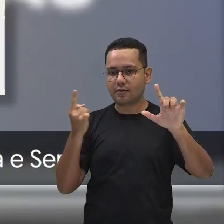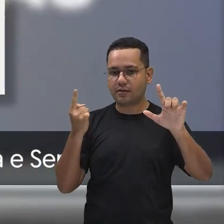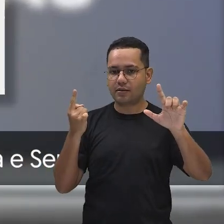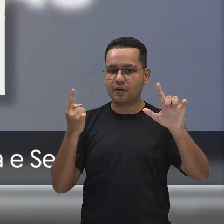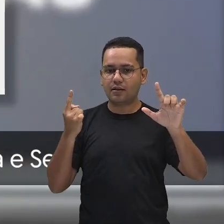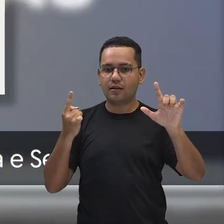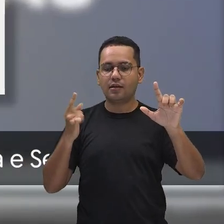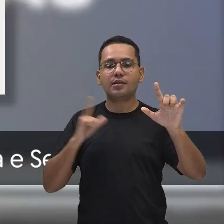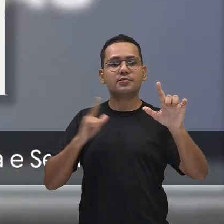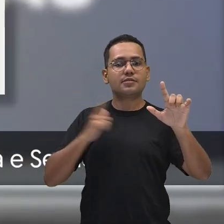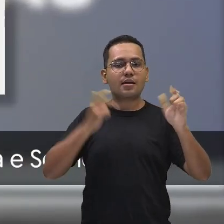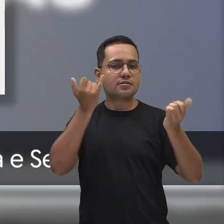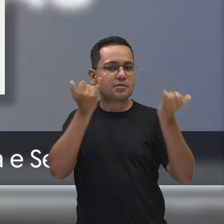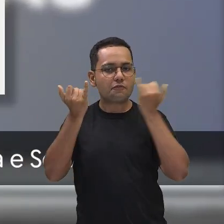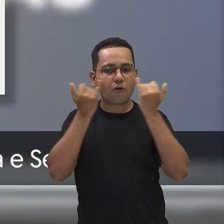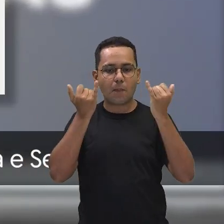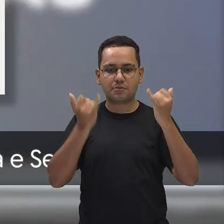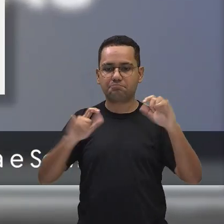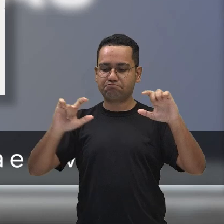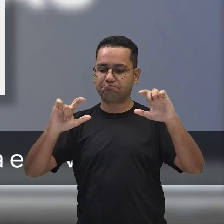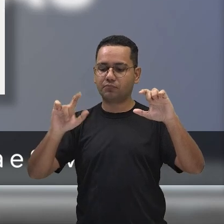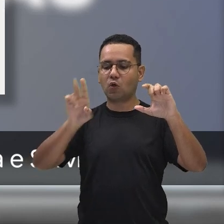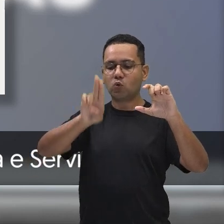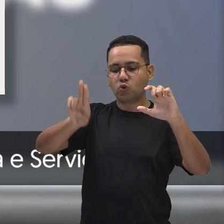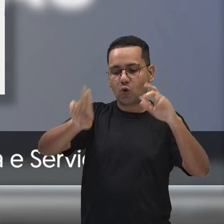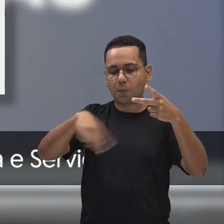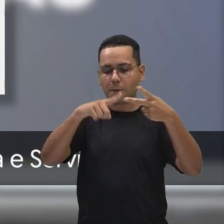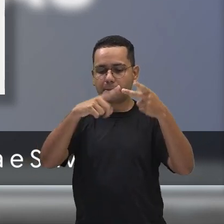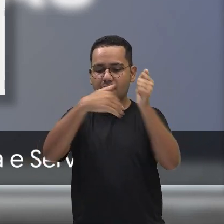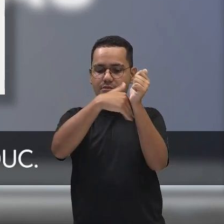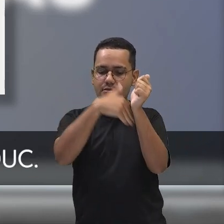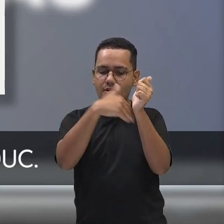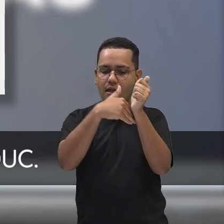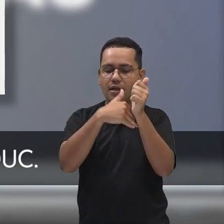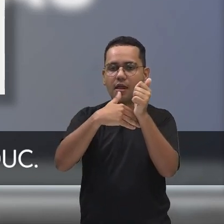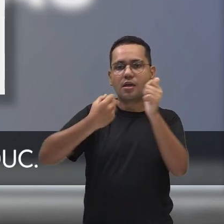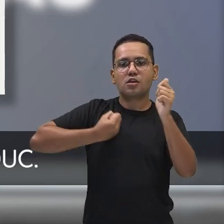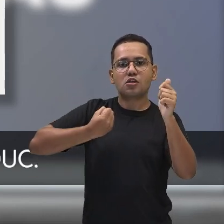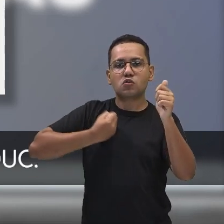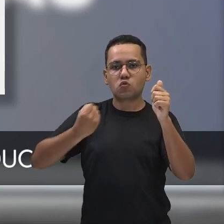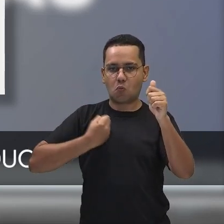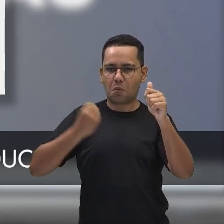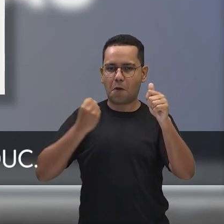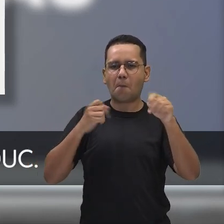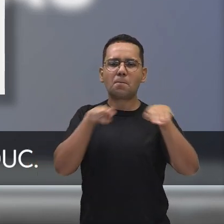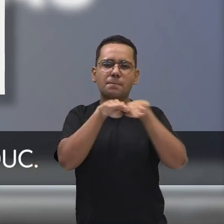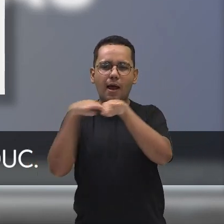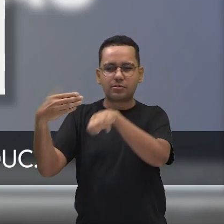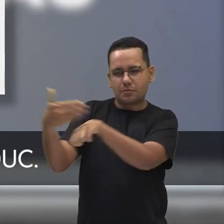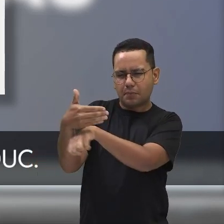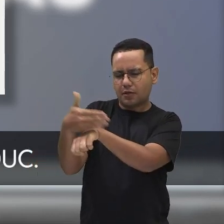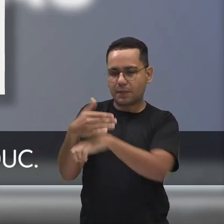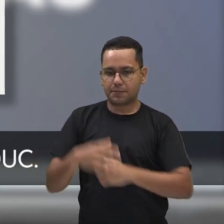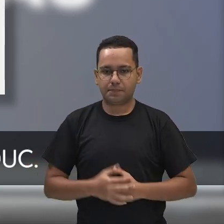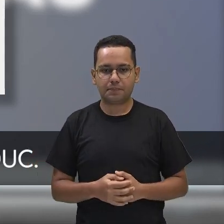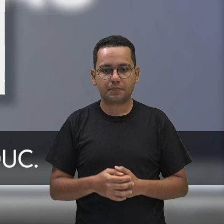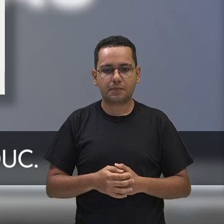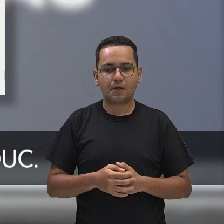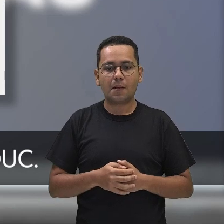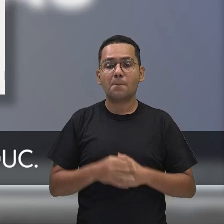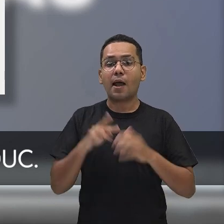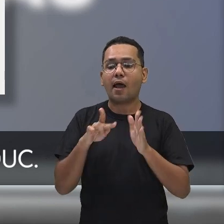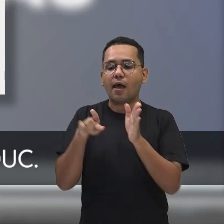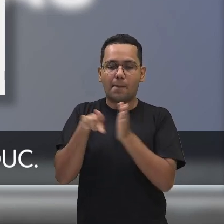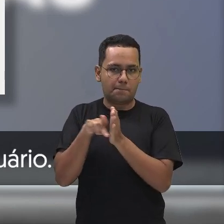as seguintes informações de login: usuário, senha e servidor. Atenção! Esses dados são referentes aos